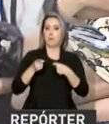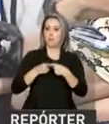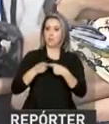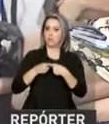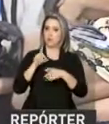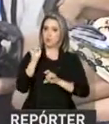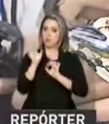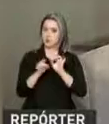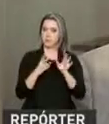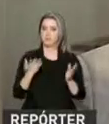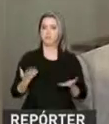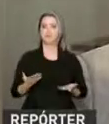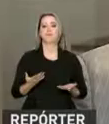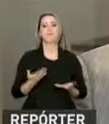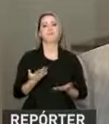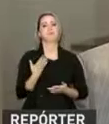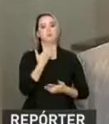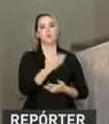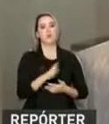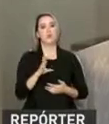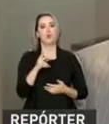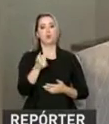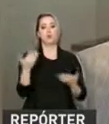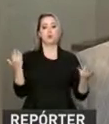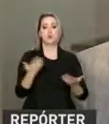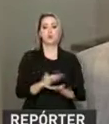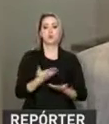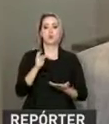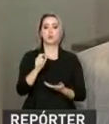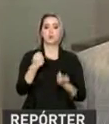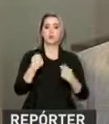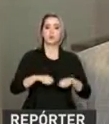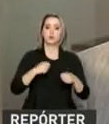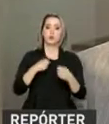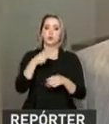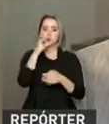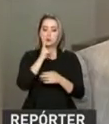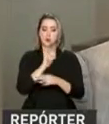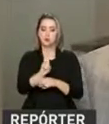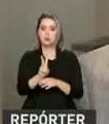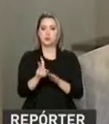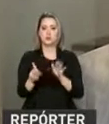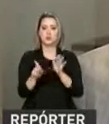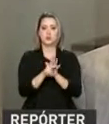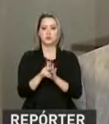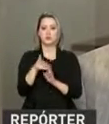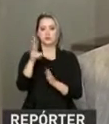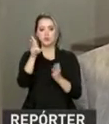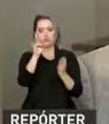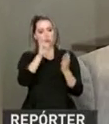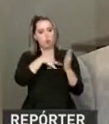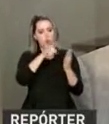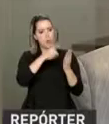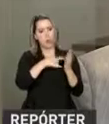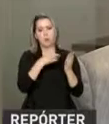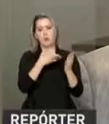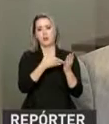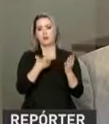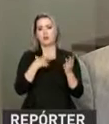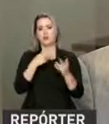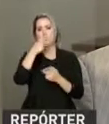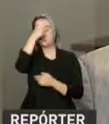casos específicos. Todos os benefícios que, ora, hoje, dependem de uma análise pessoal, personalíssima, como aqueles